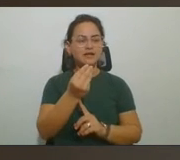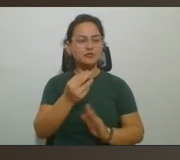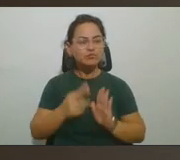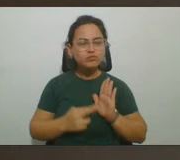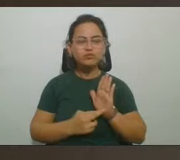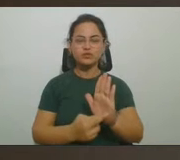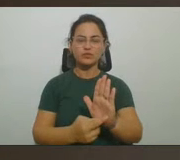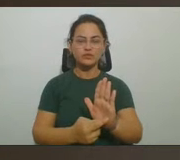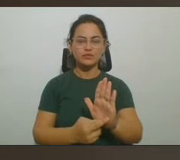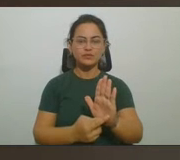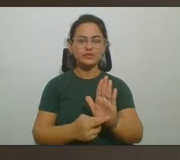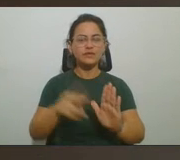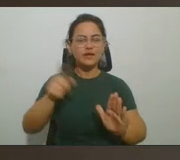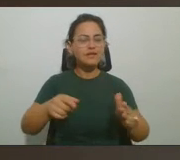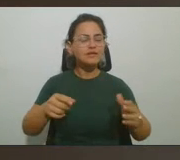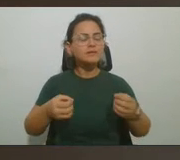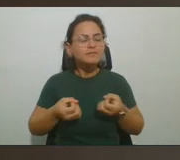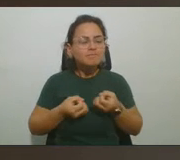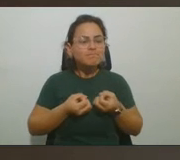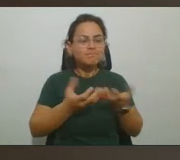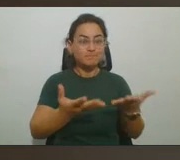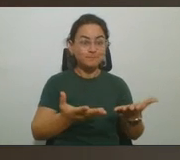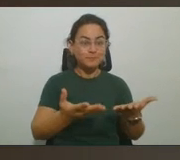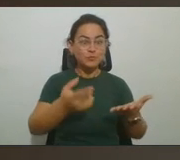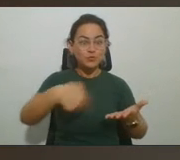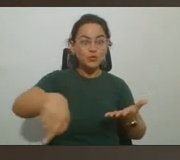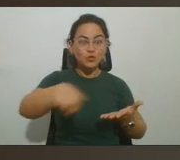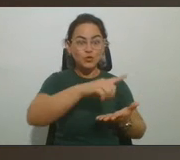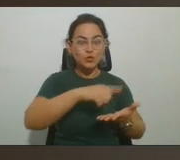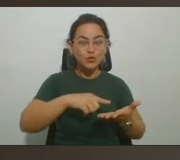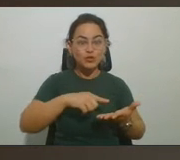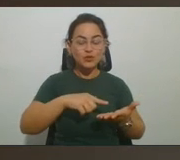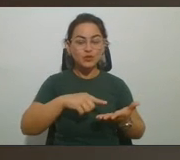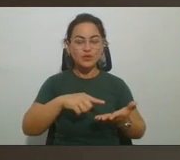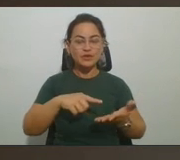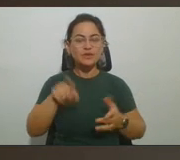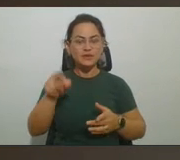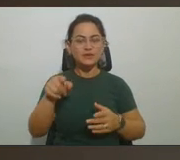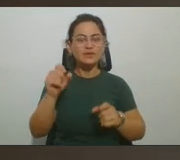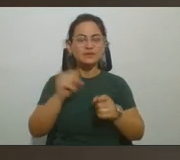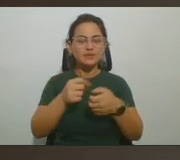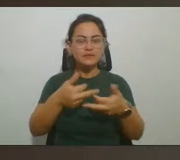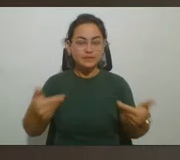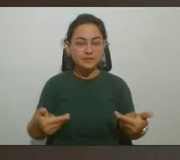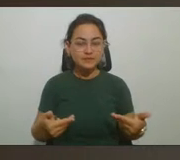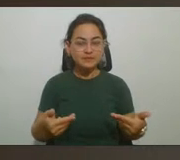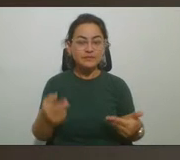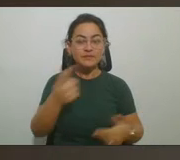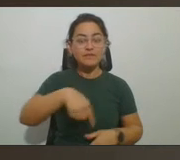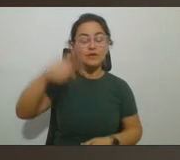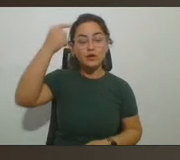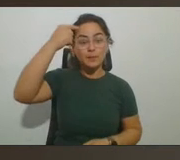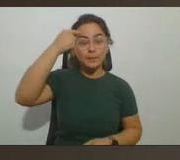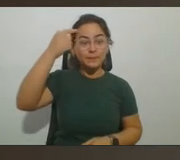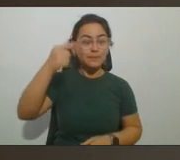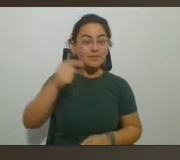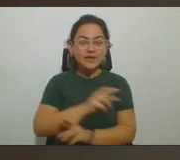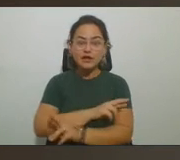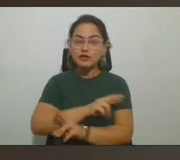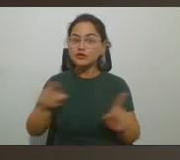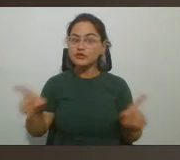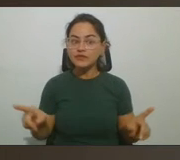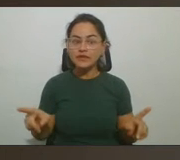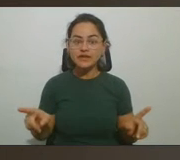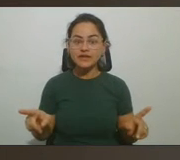partilha conosco um pouco de sua produção como dispositivo para pensar de outros modos, apresentar uma